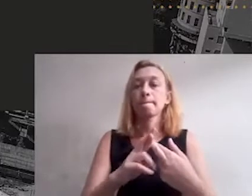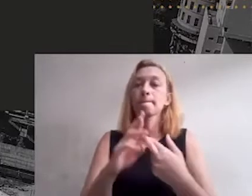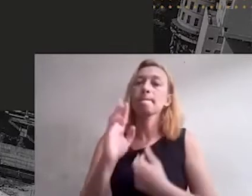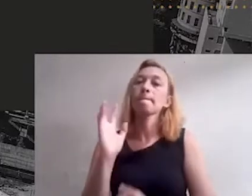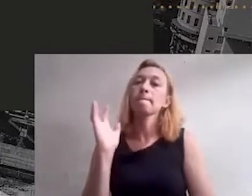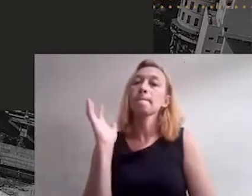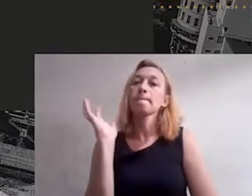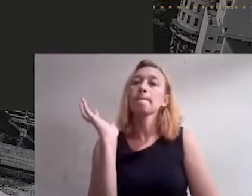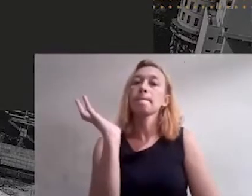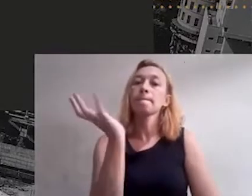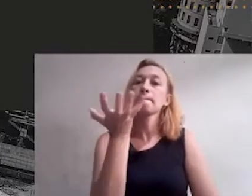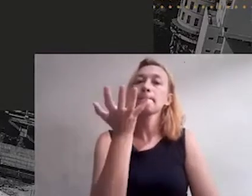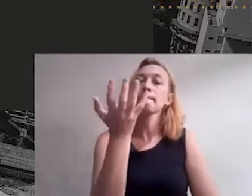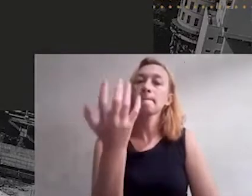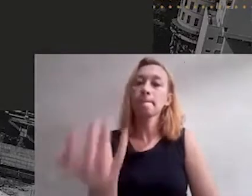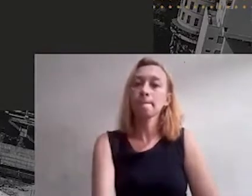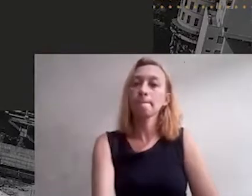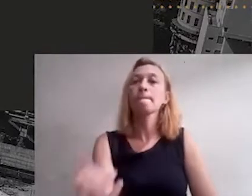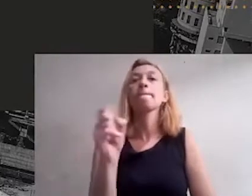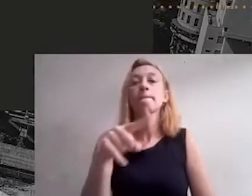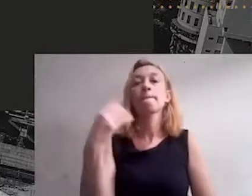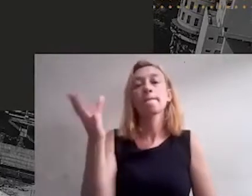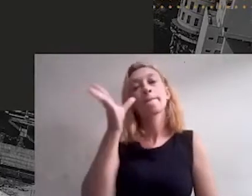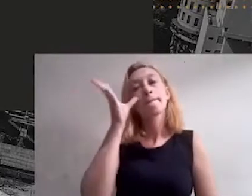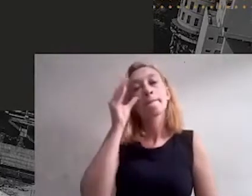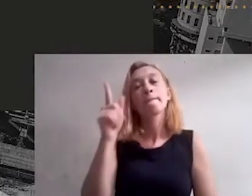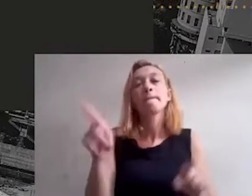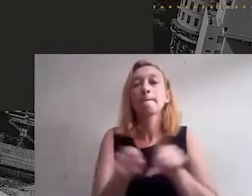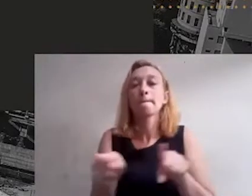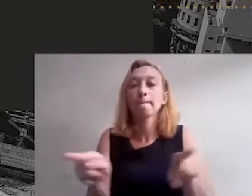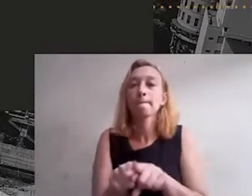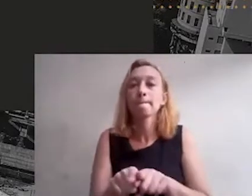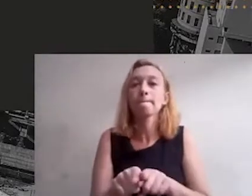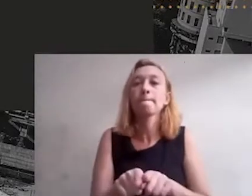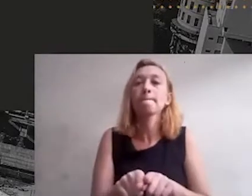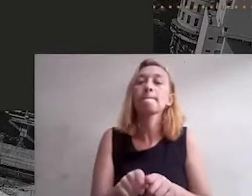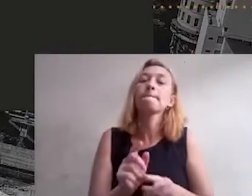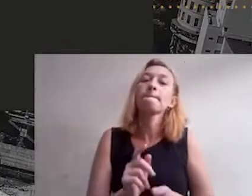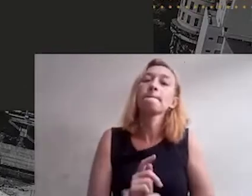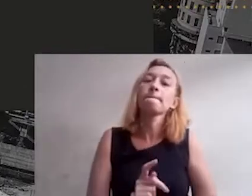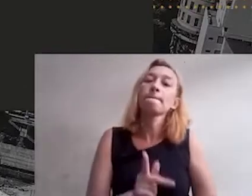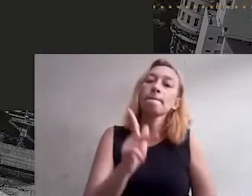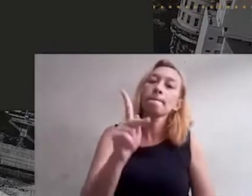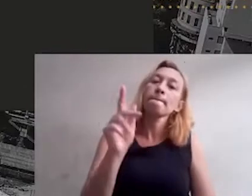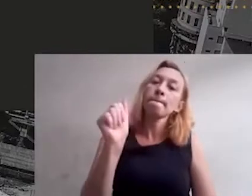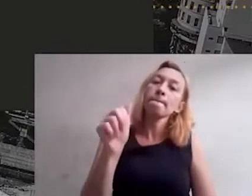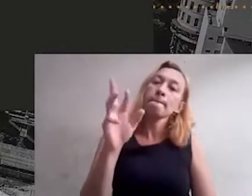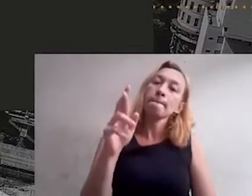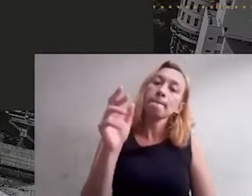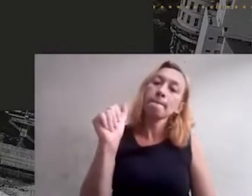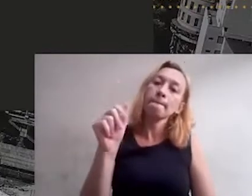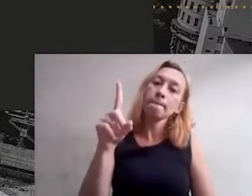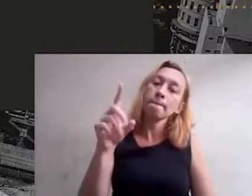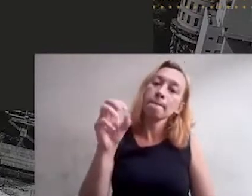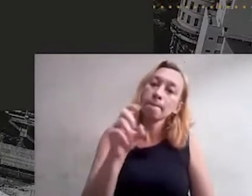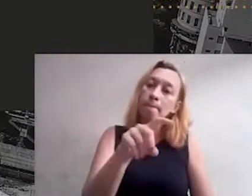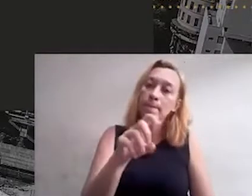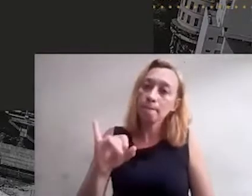muito interessante, que aí é um pouco do paradoxo, né, que a gente vive, por um lado, a